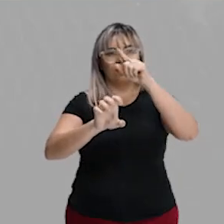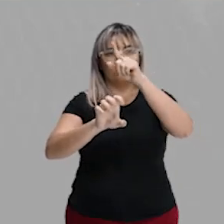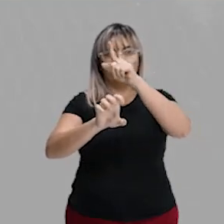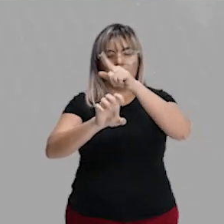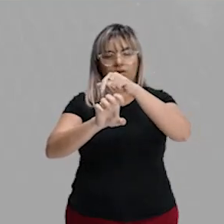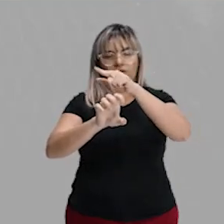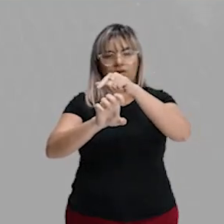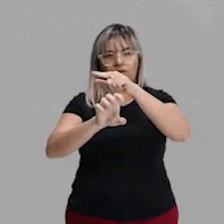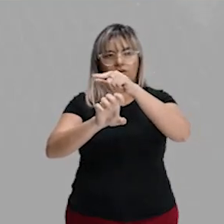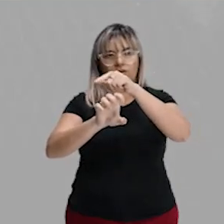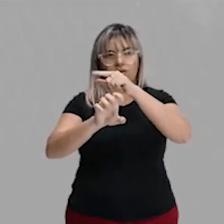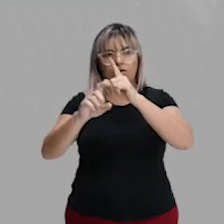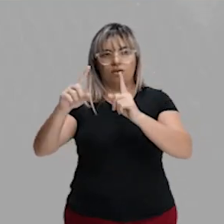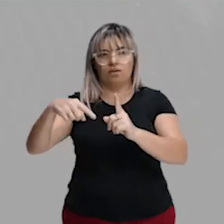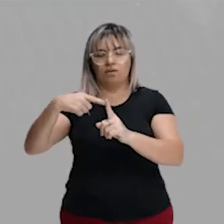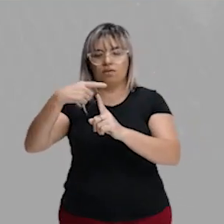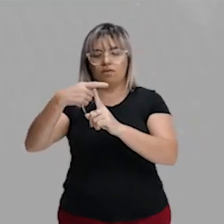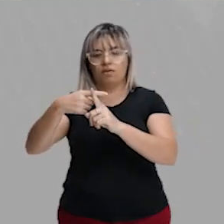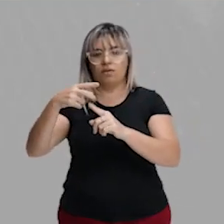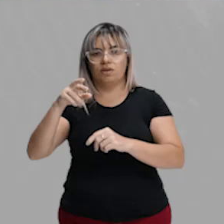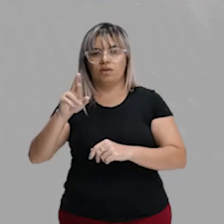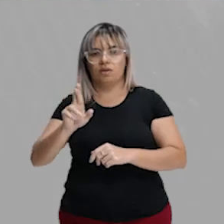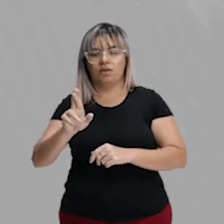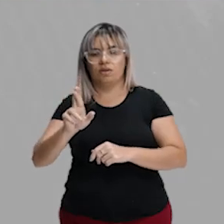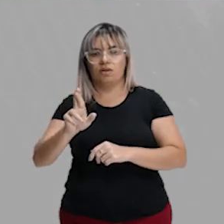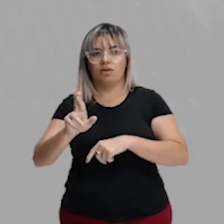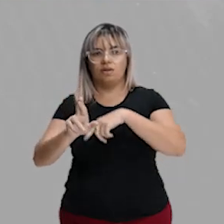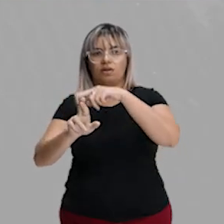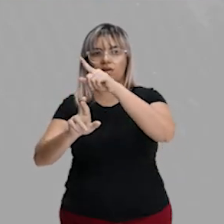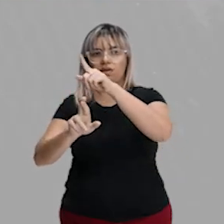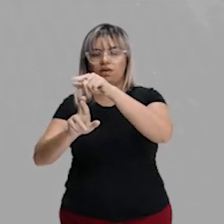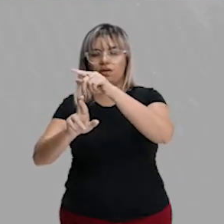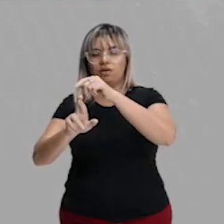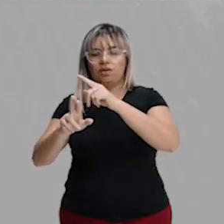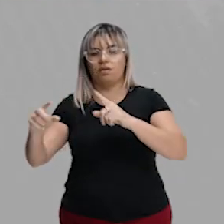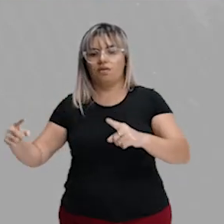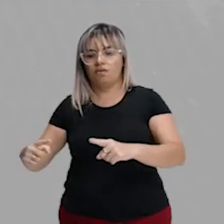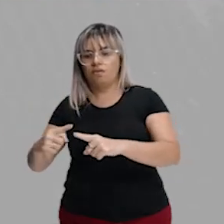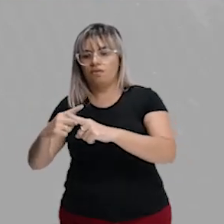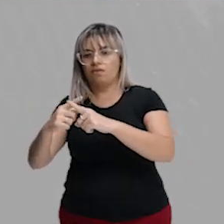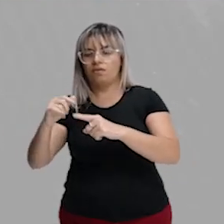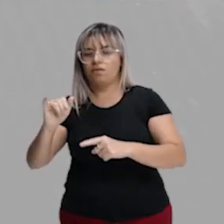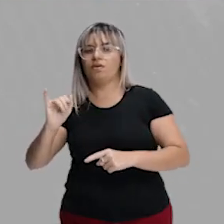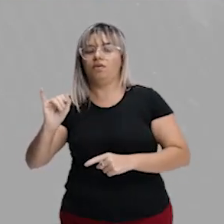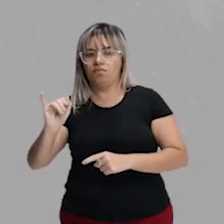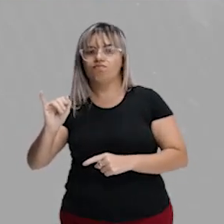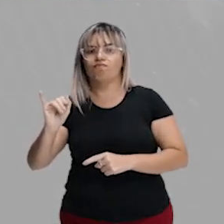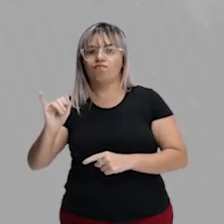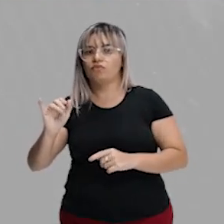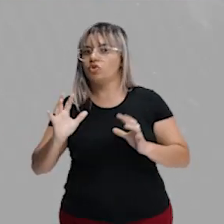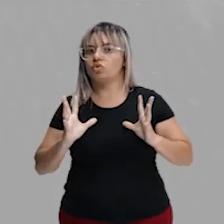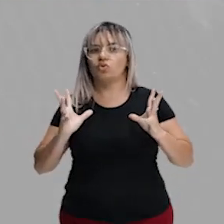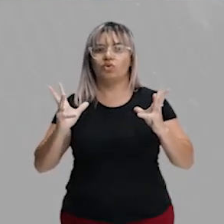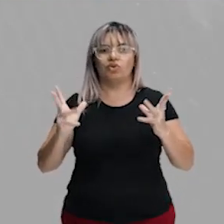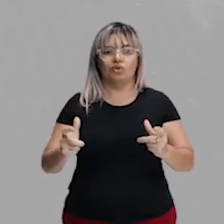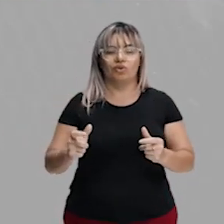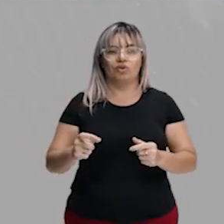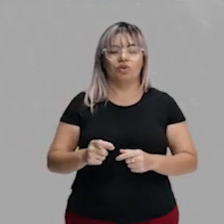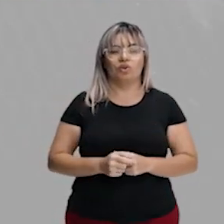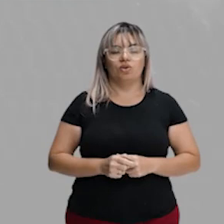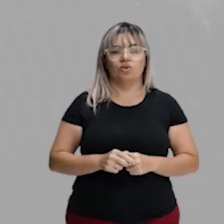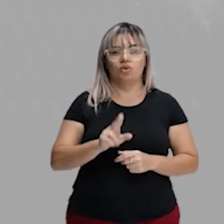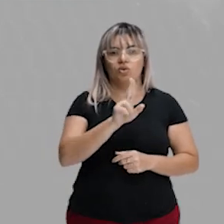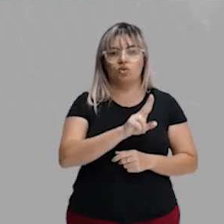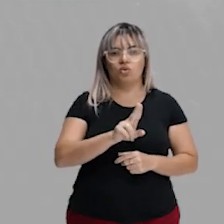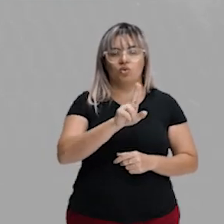I. Percebam que todos eles vêm um tracinho em cima, justamente para diferenciar de gerador